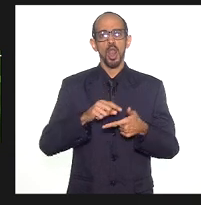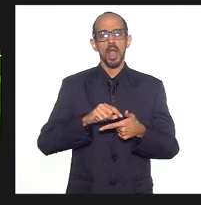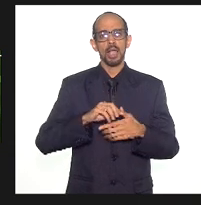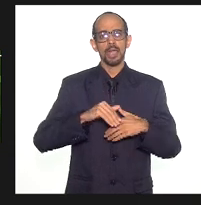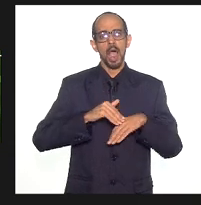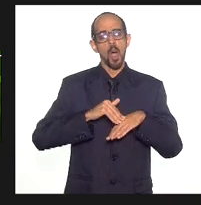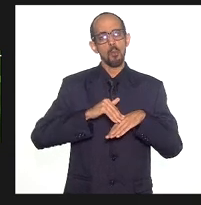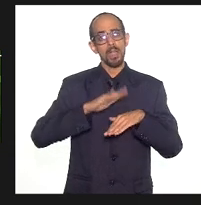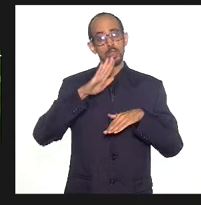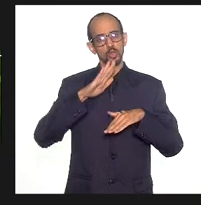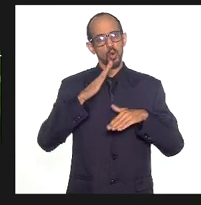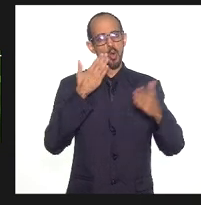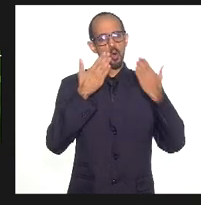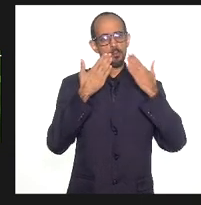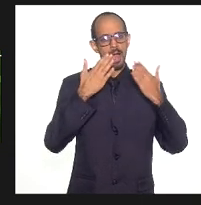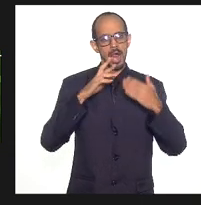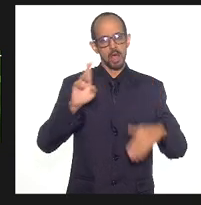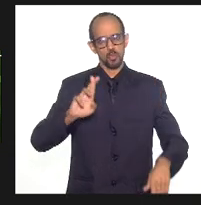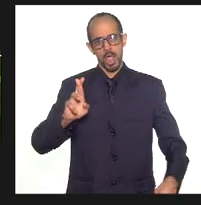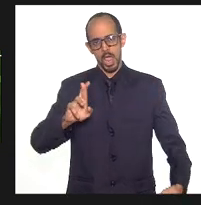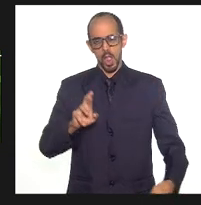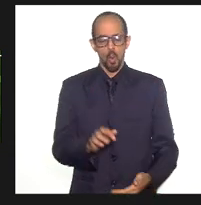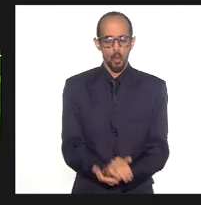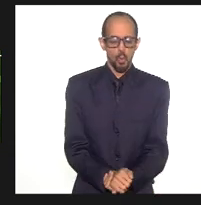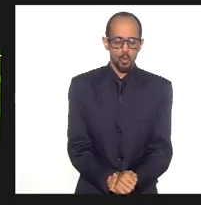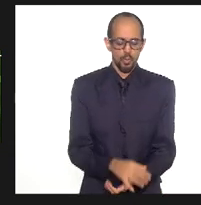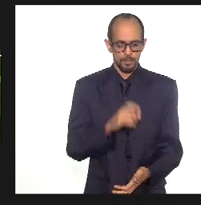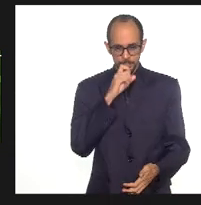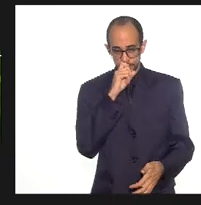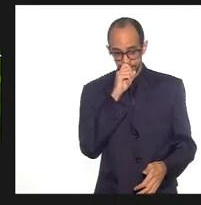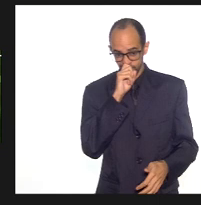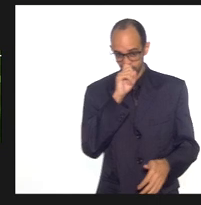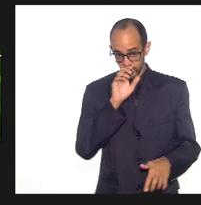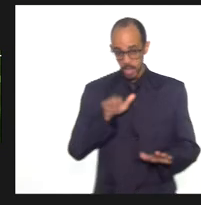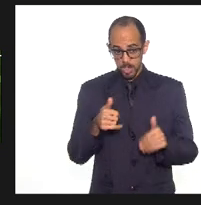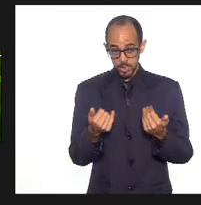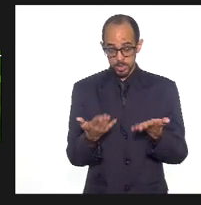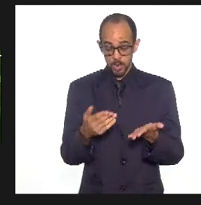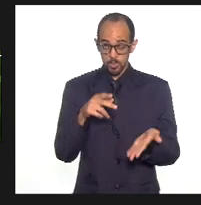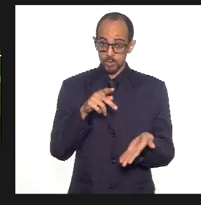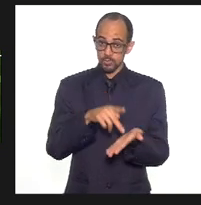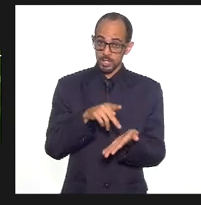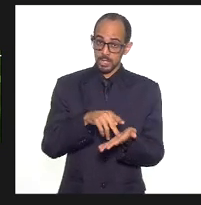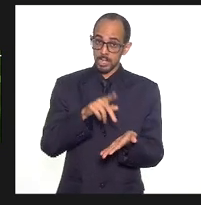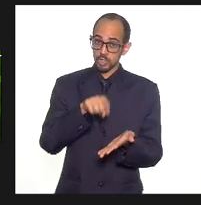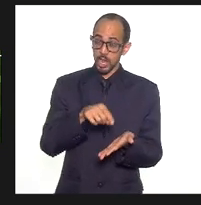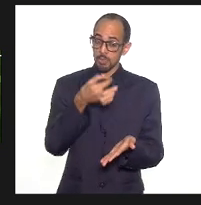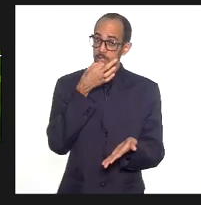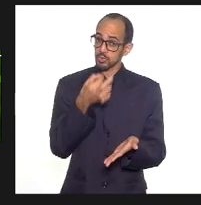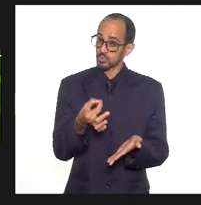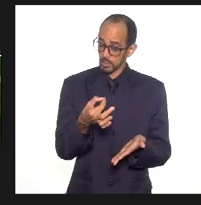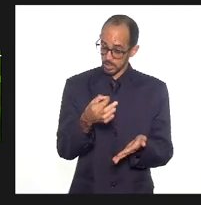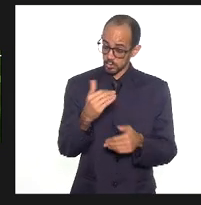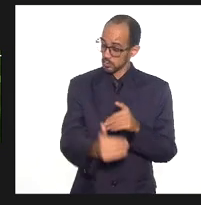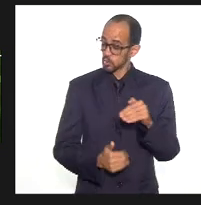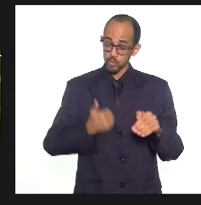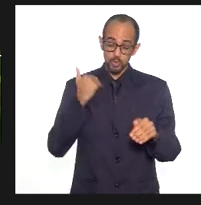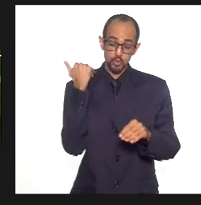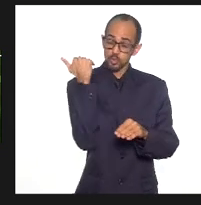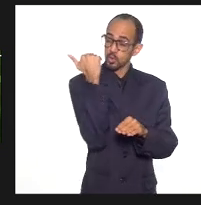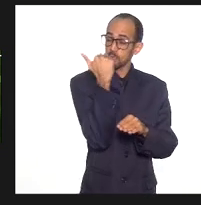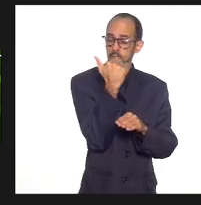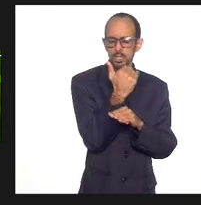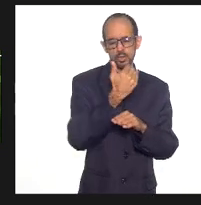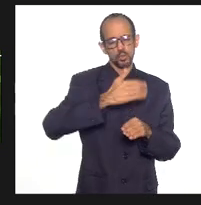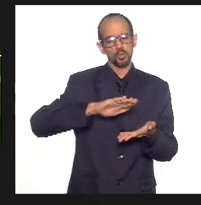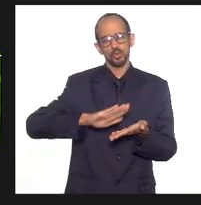ao real. Tá? Então, aqui são, de fato, as grandes justificativas, sobretudo no tocante